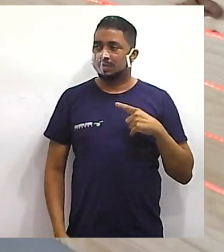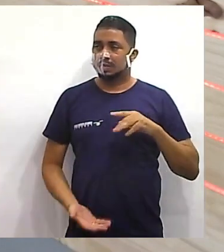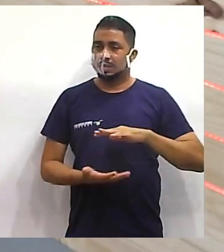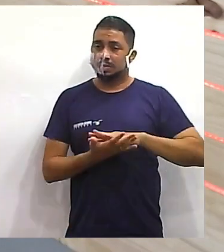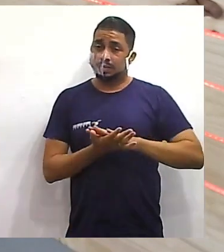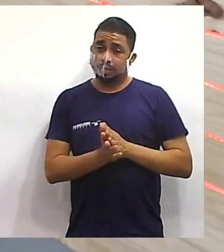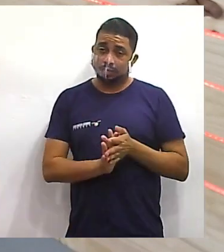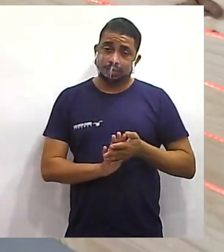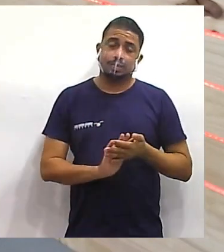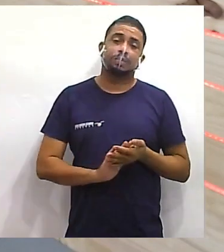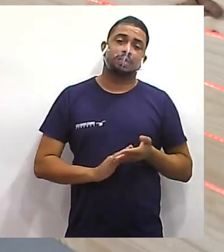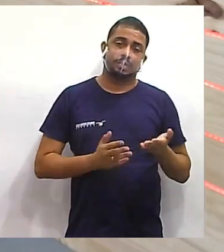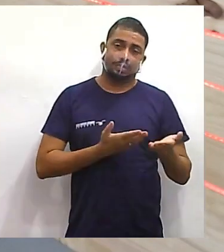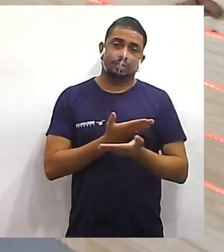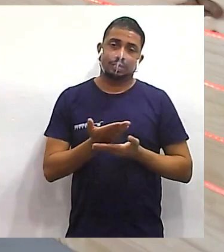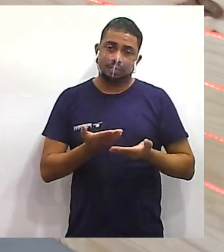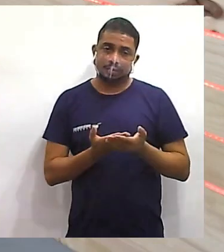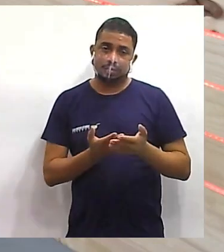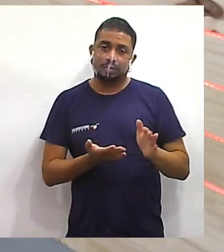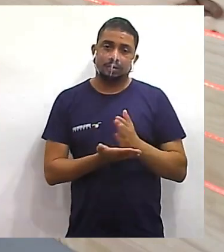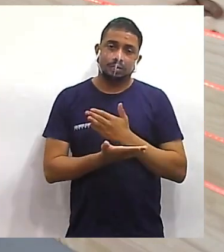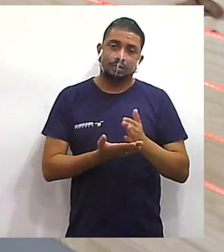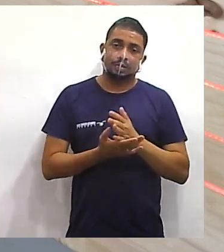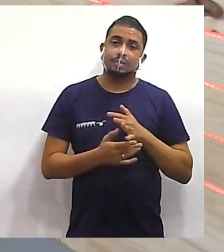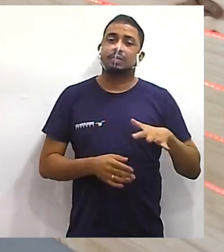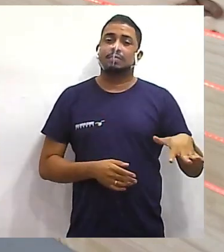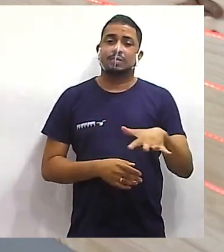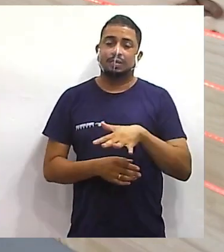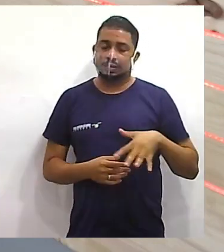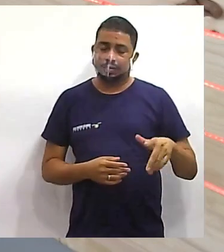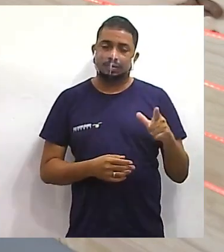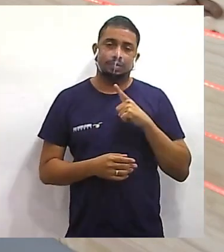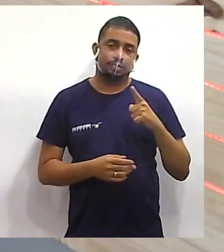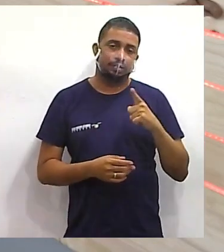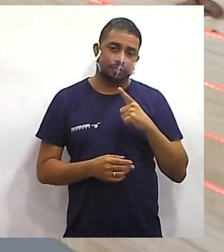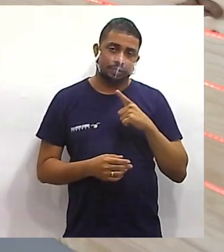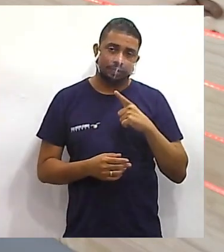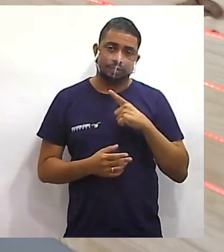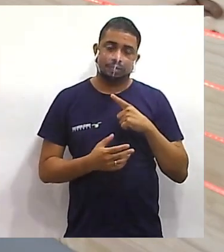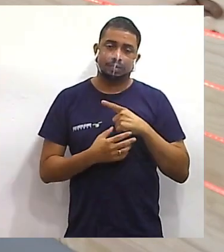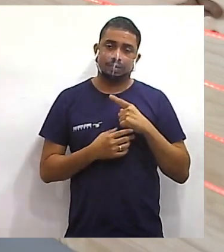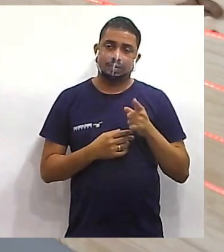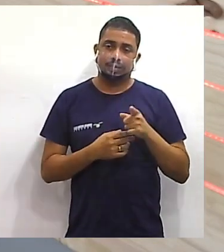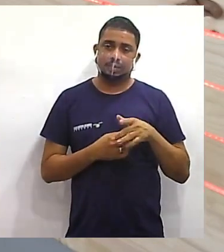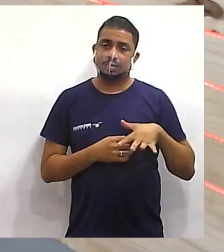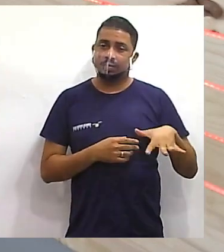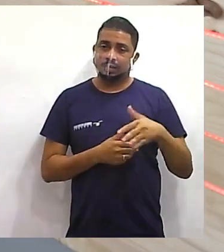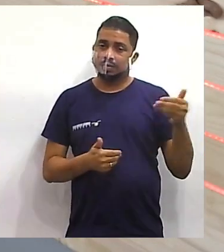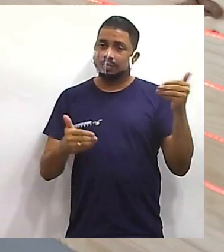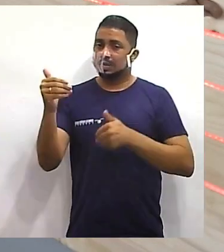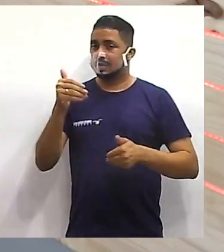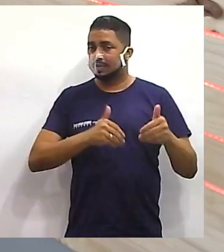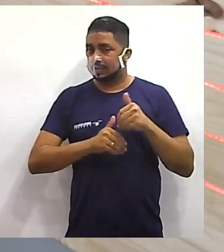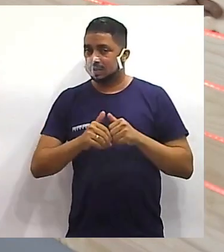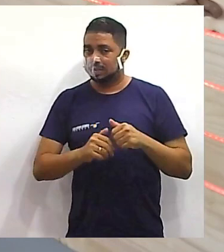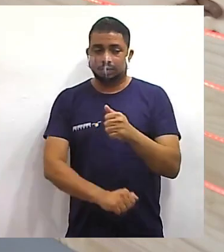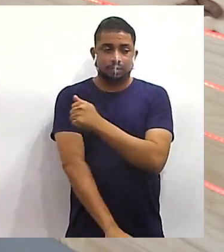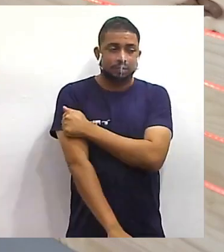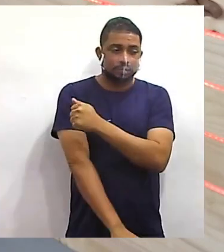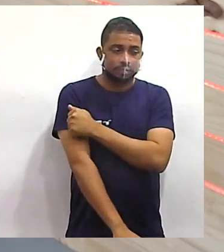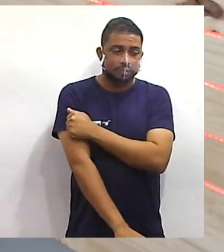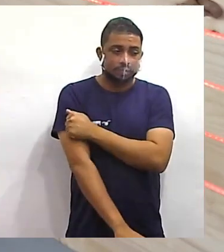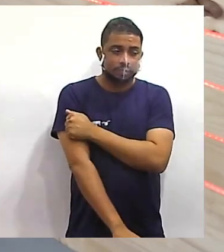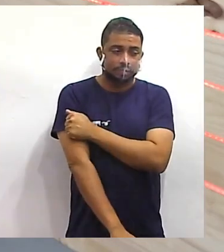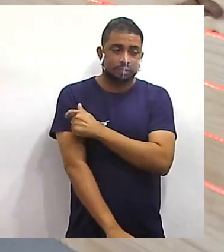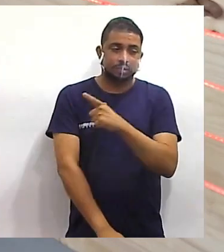preconceito em relação a alguns espaços que trazem, né, esse espaço de participação do estudante, porque a gente